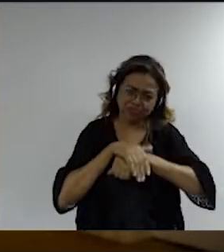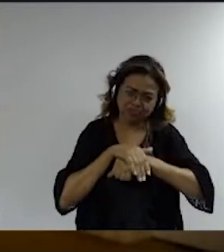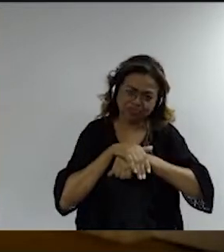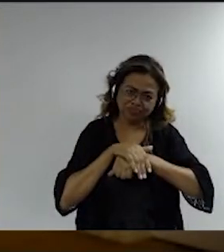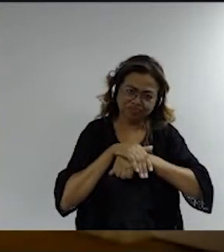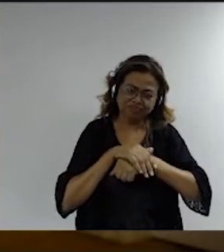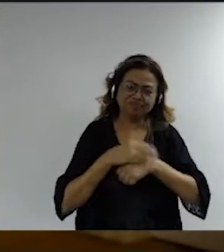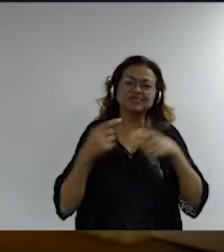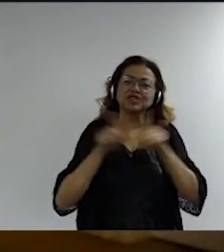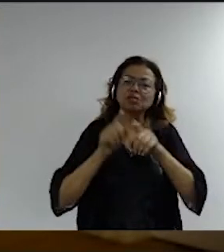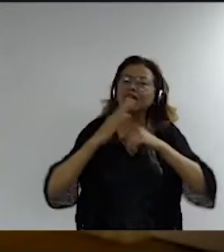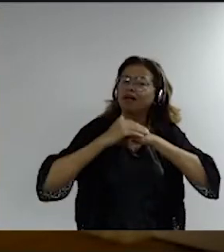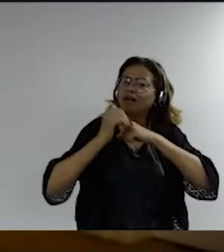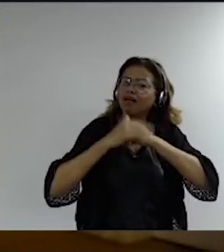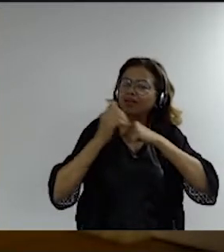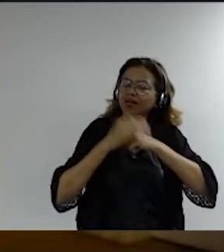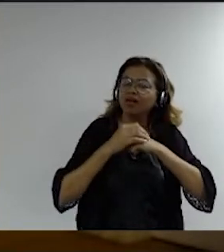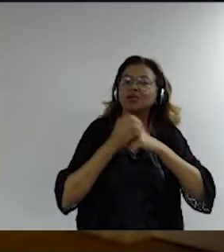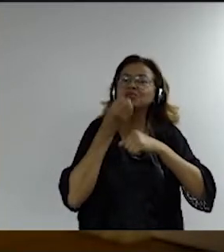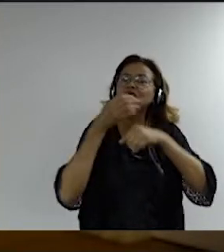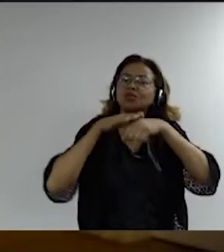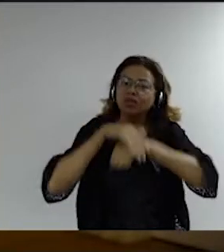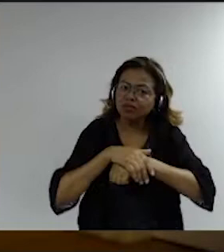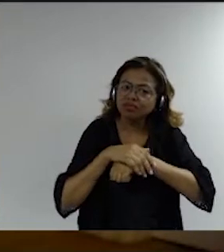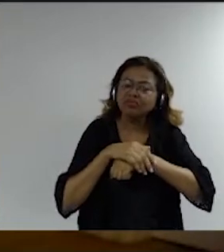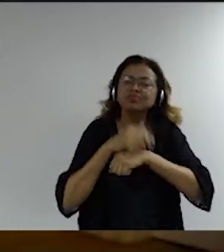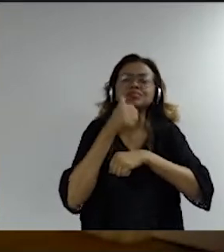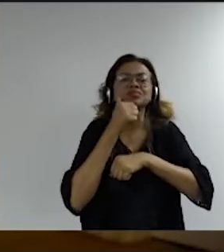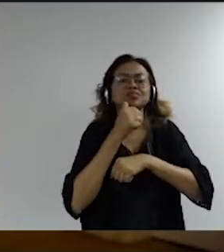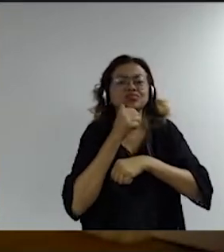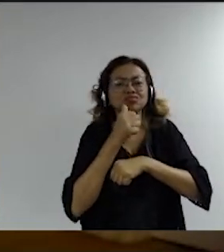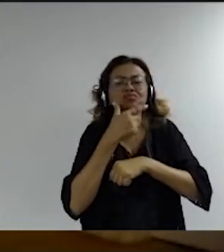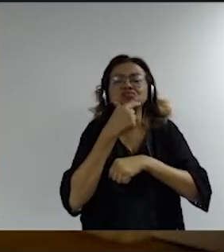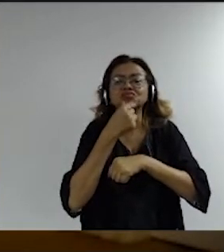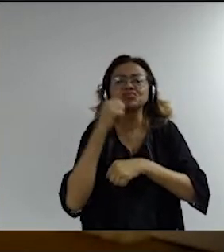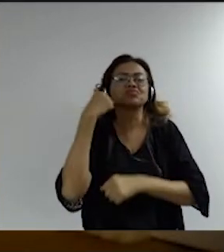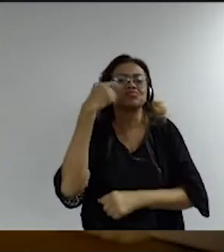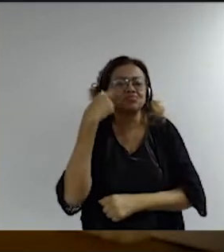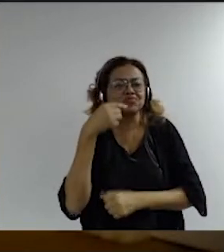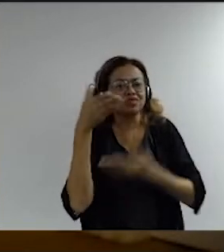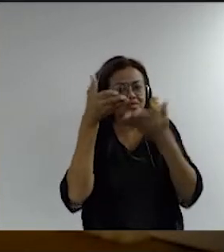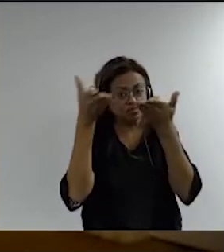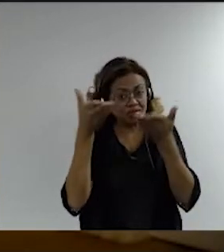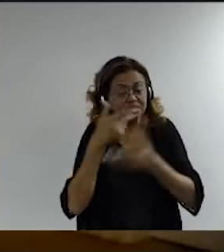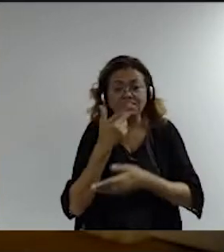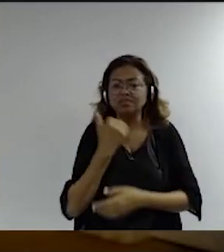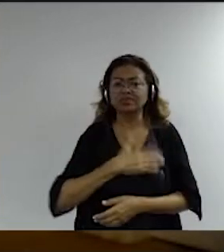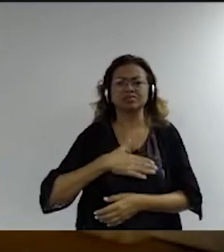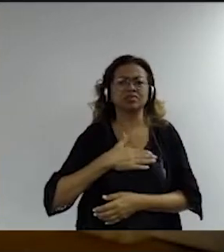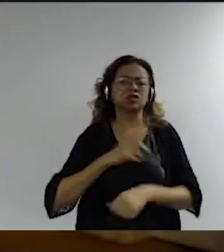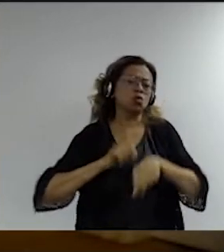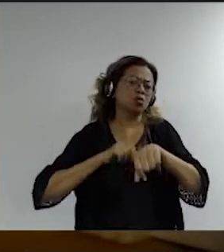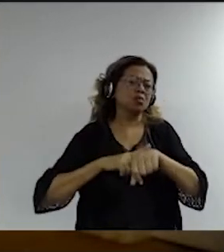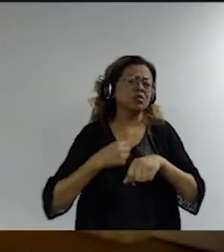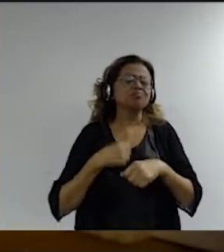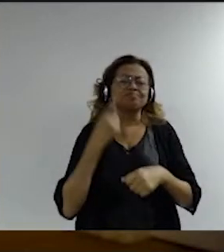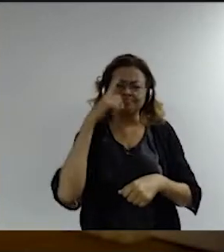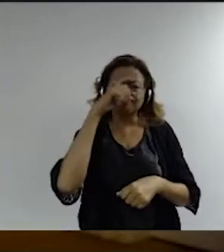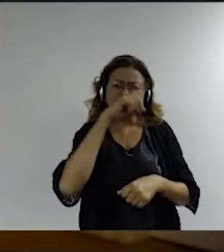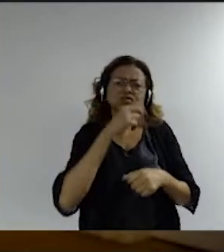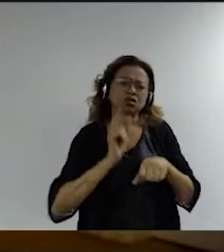meu carinhoso boa noite ao advogado e à advogada brasileira. Que prazer falar com vocês. Um momento tão difícil da